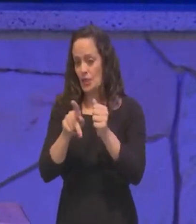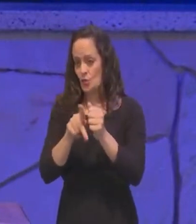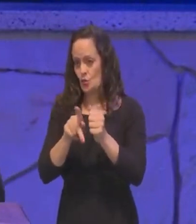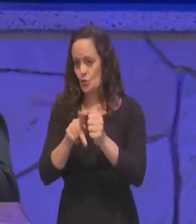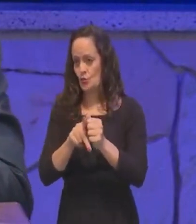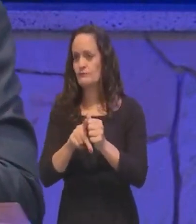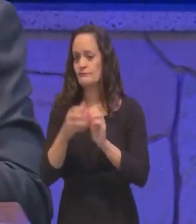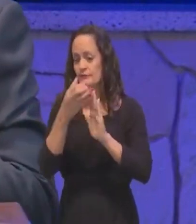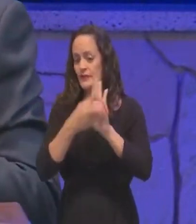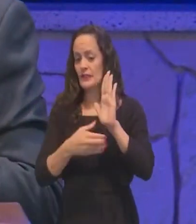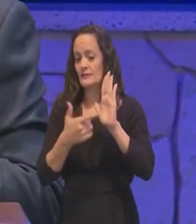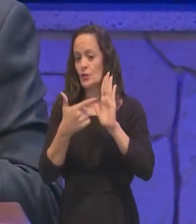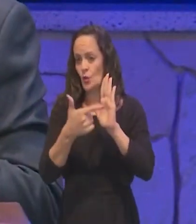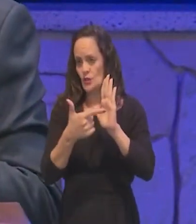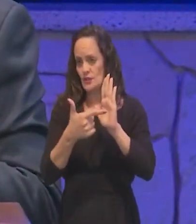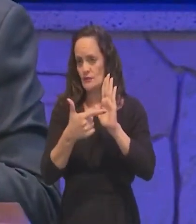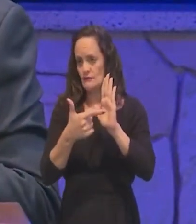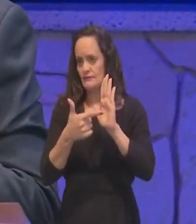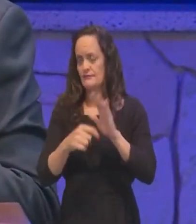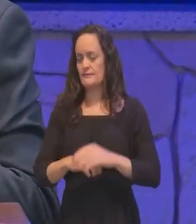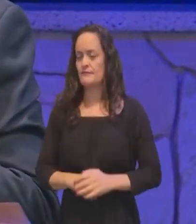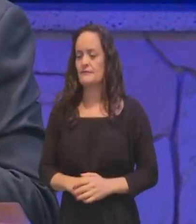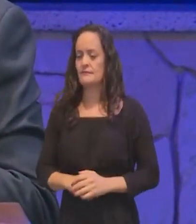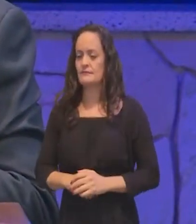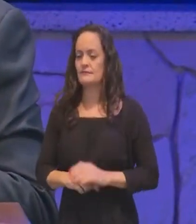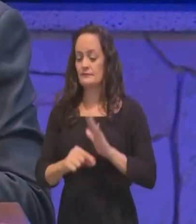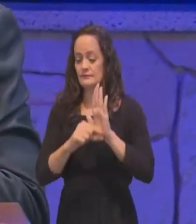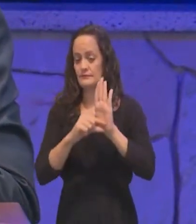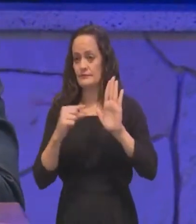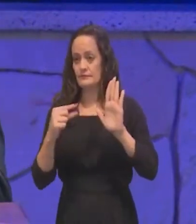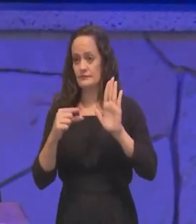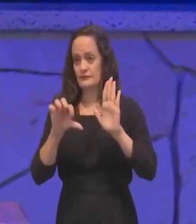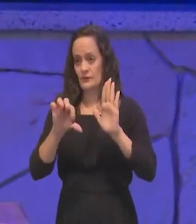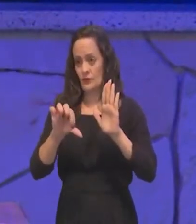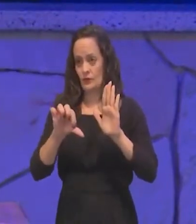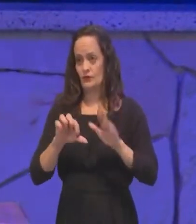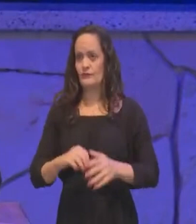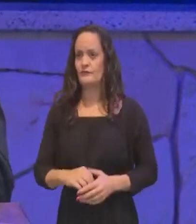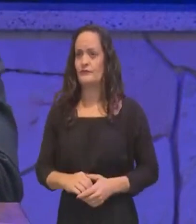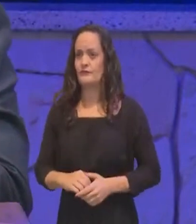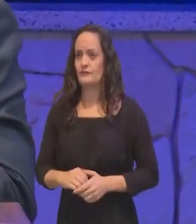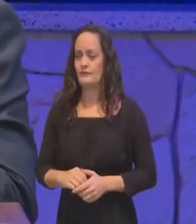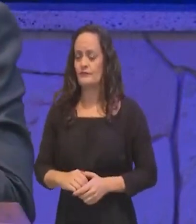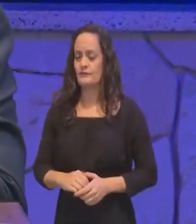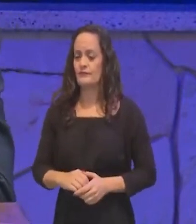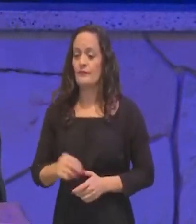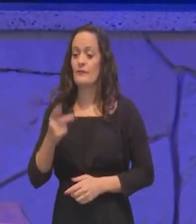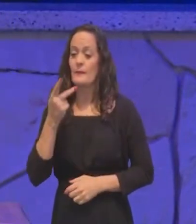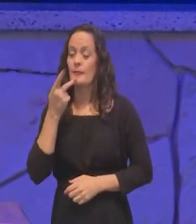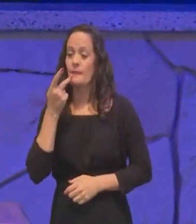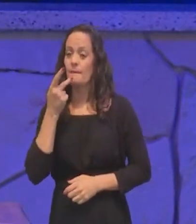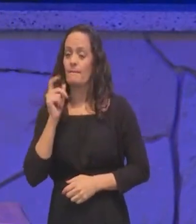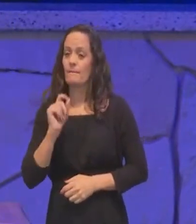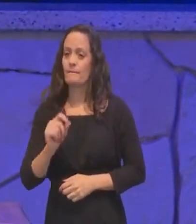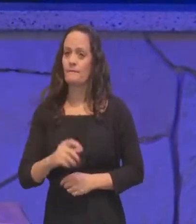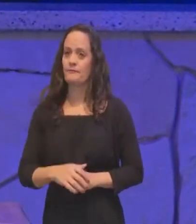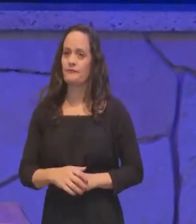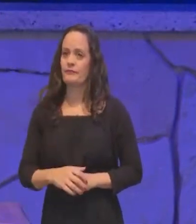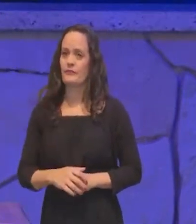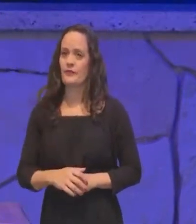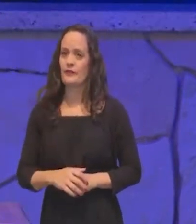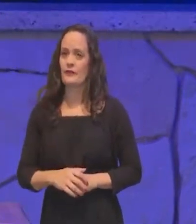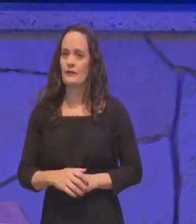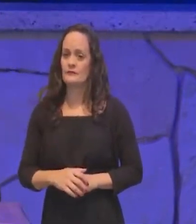1 Pedro capítulo 2, o verso de número 9. quando se refere